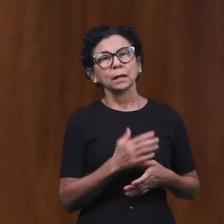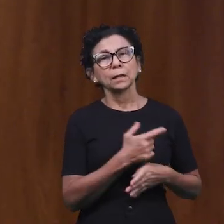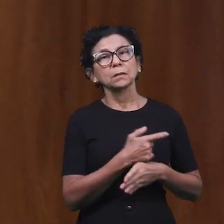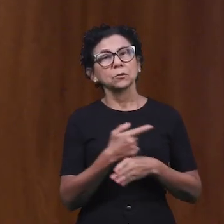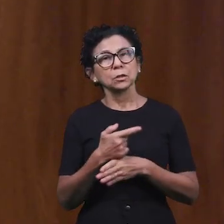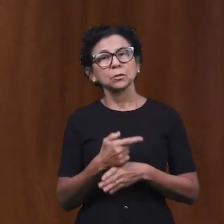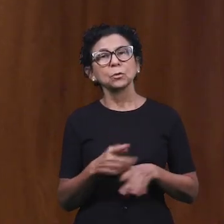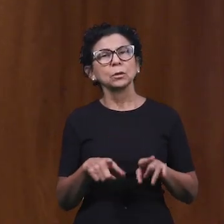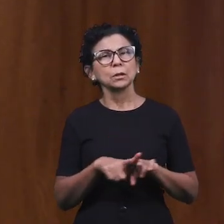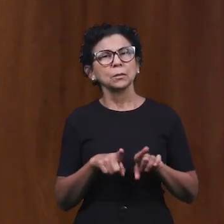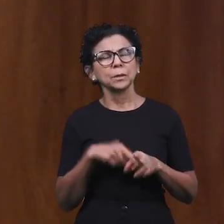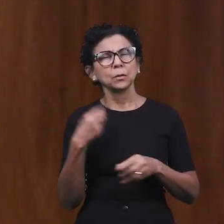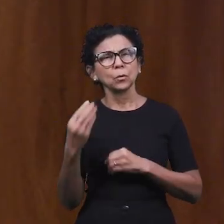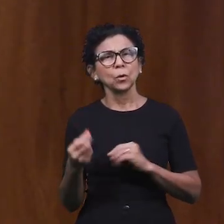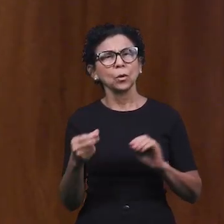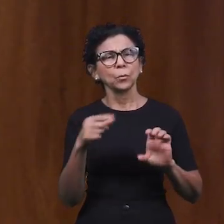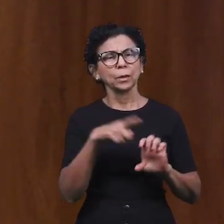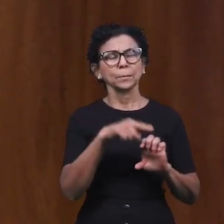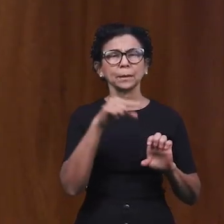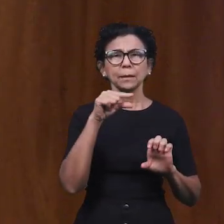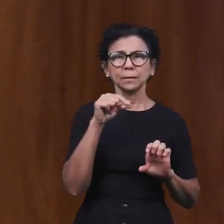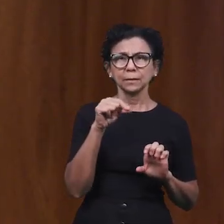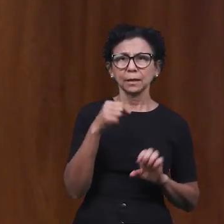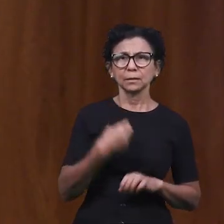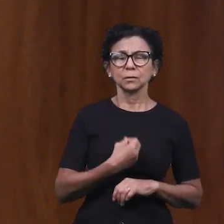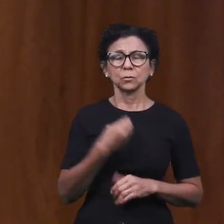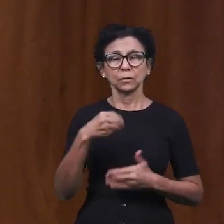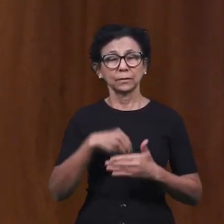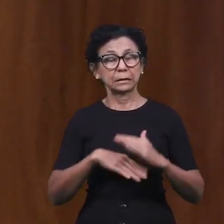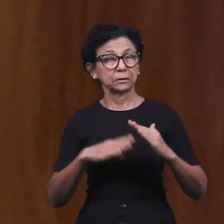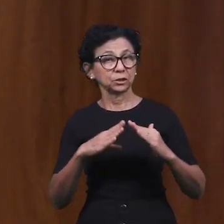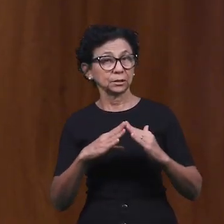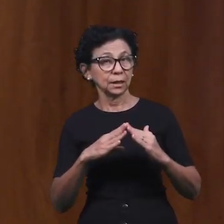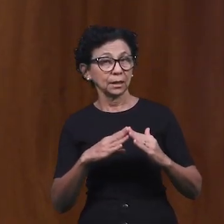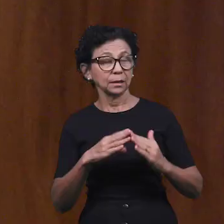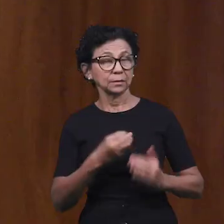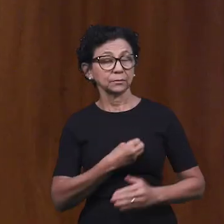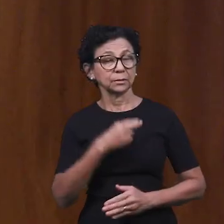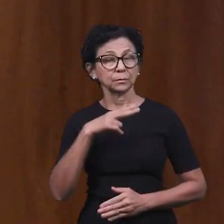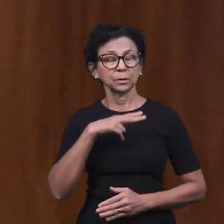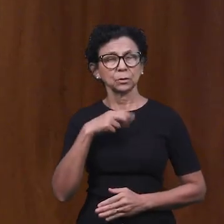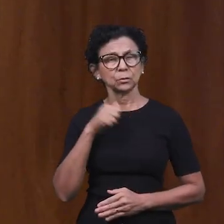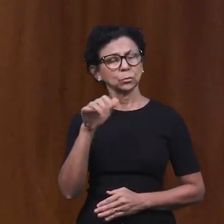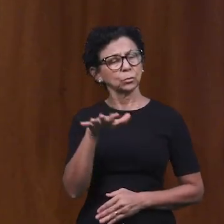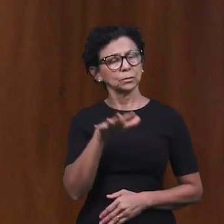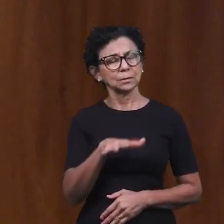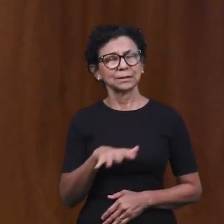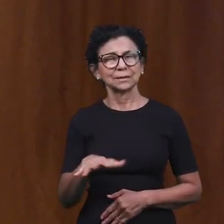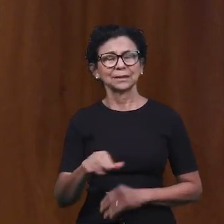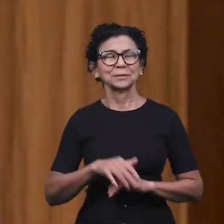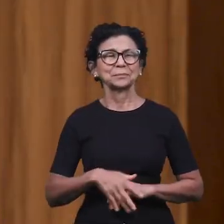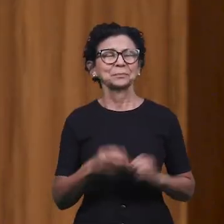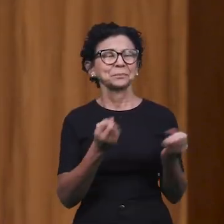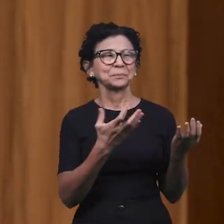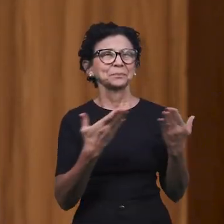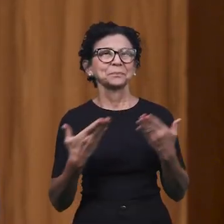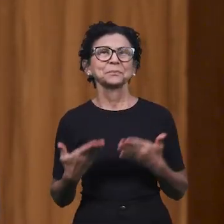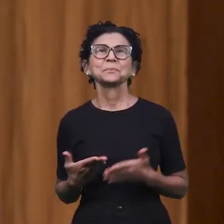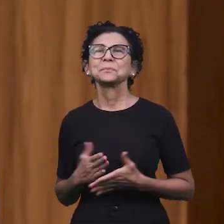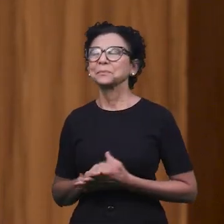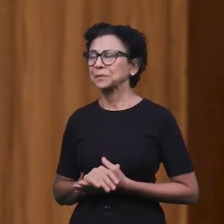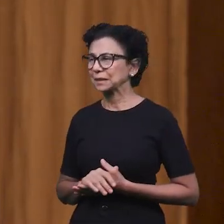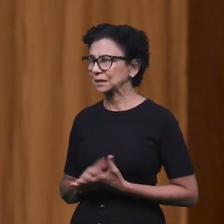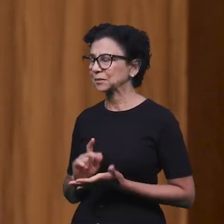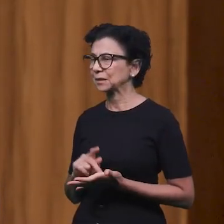você aplica até mesmo na sua vida pessoal, dentro de casa, em todas as áreas da vida, né, Pedro? Seja muito bem-vindo. Isso mesmo.